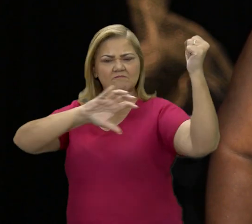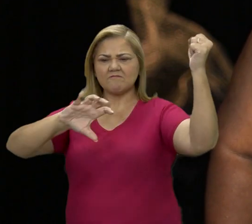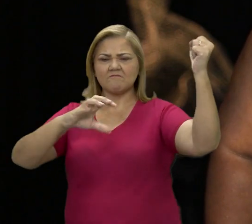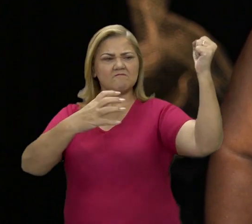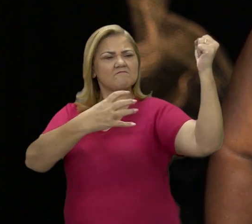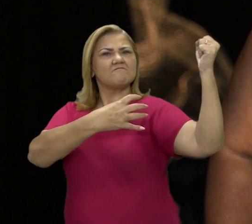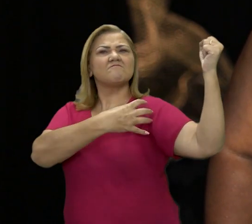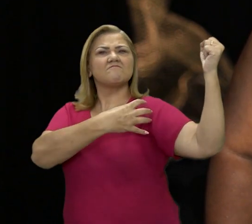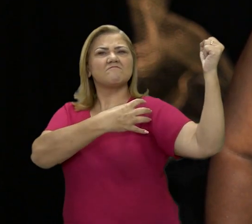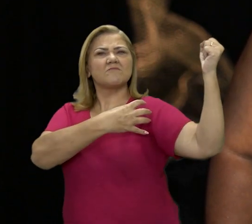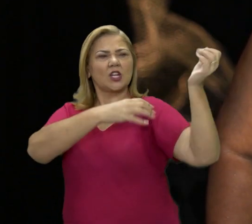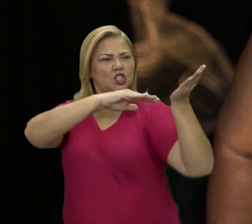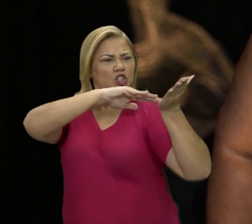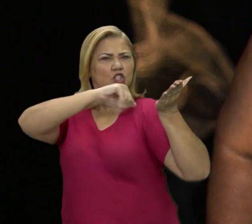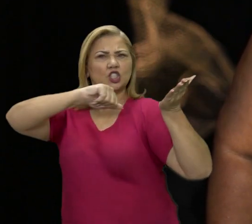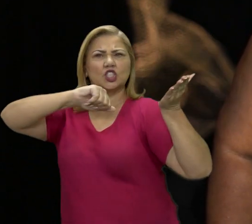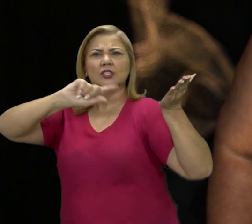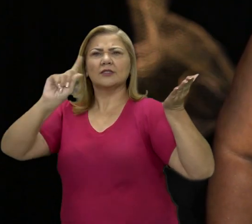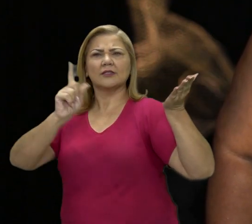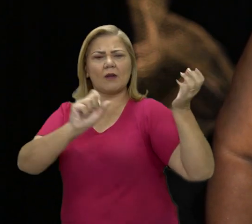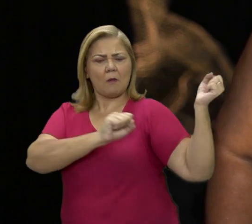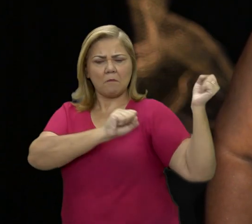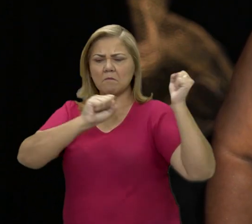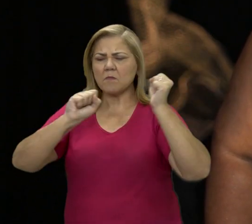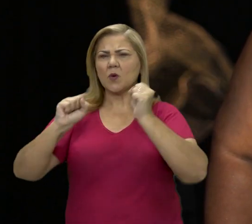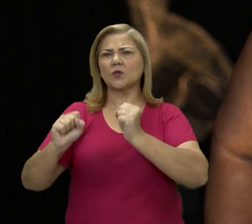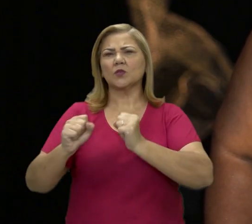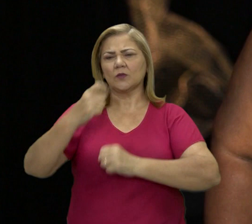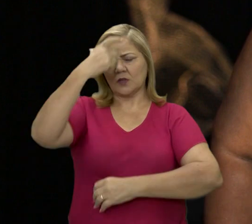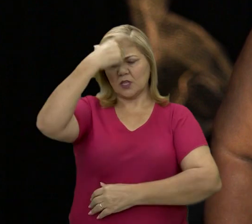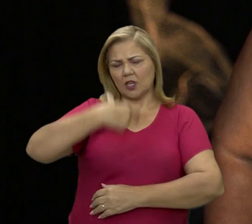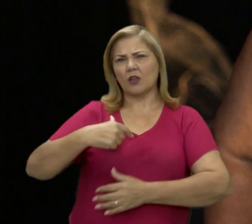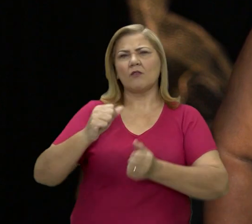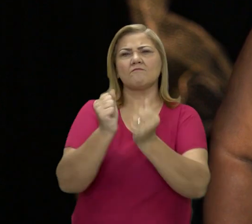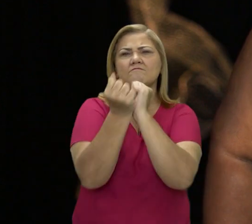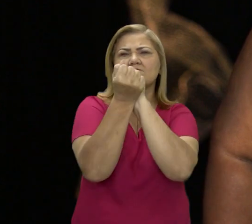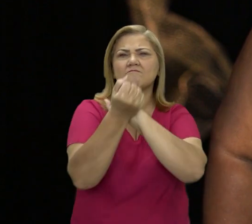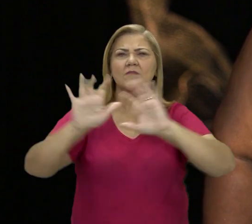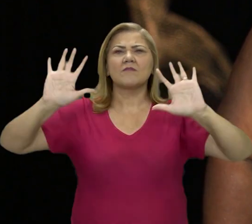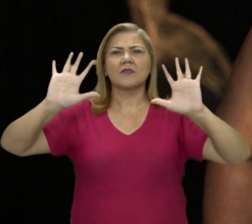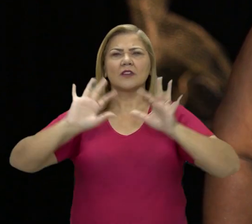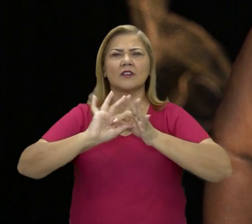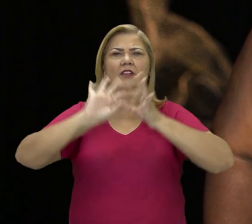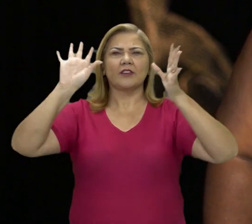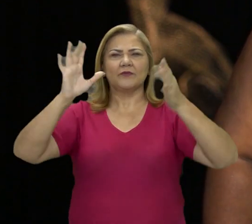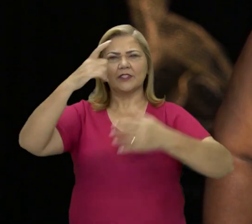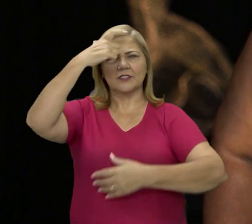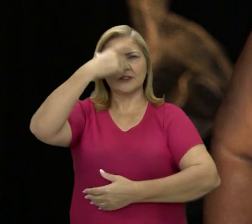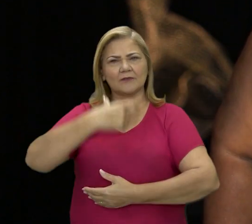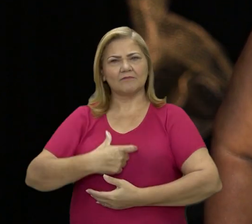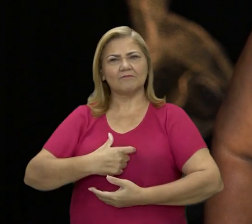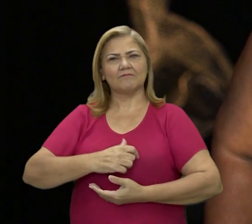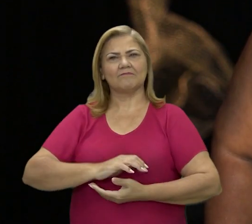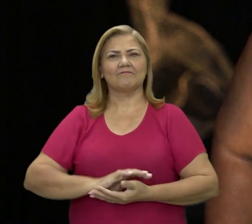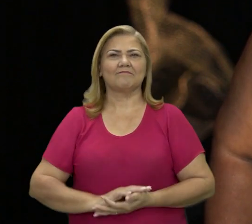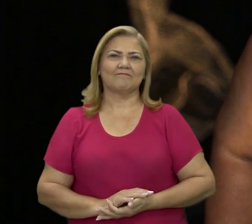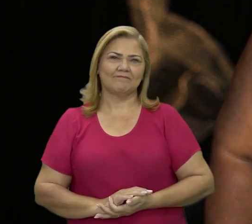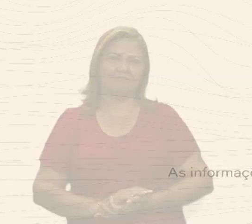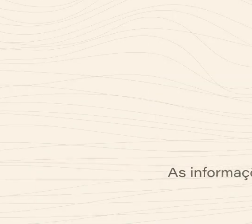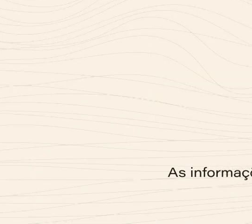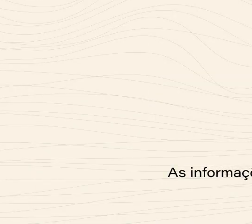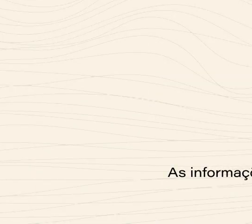eu acredito no meu poder. E ninguém vai tirar isso de mim. Poder de liberdade, poder de ser quem eu sou.